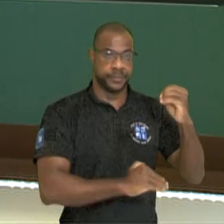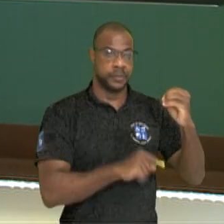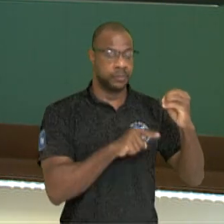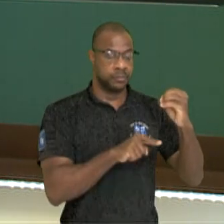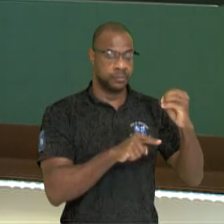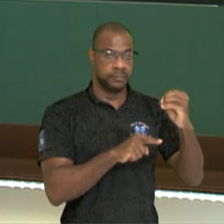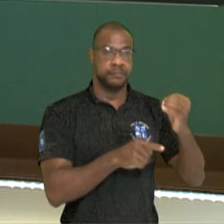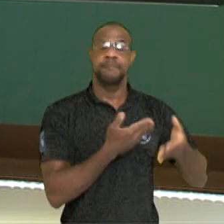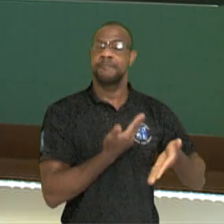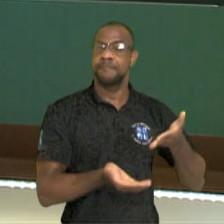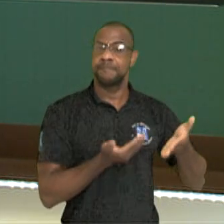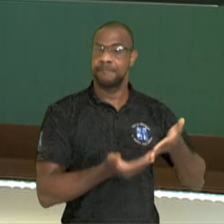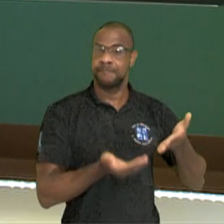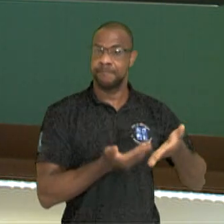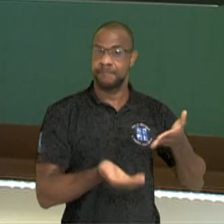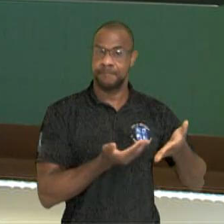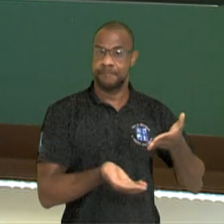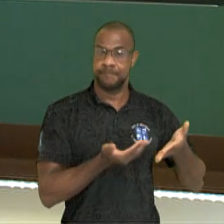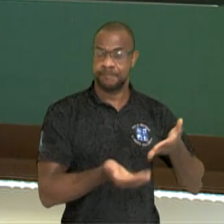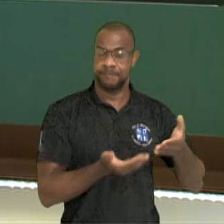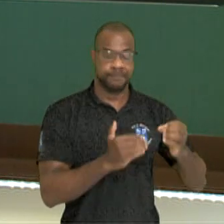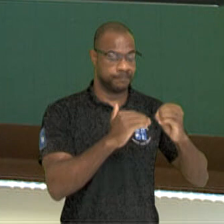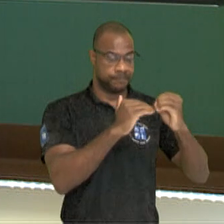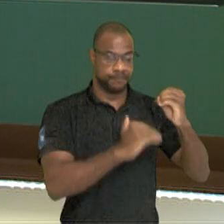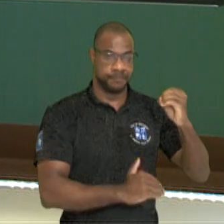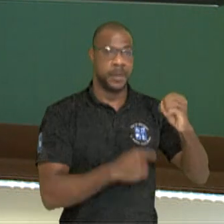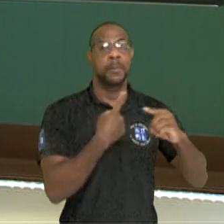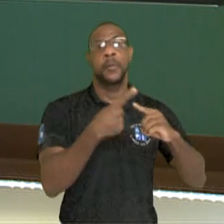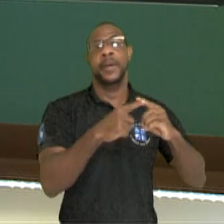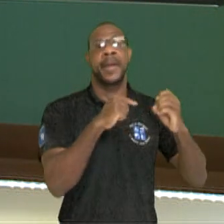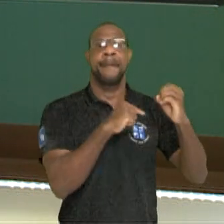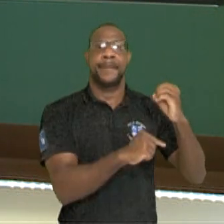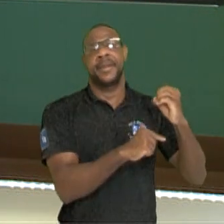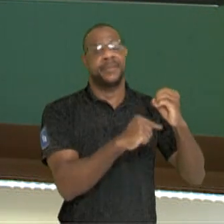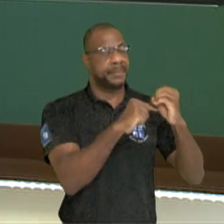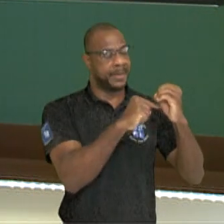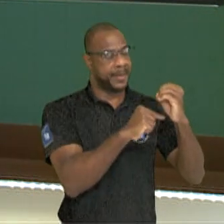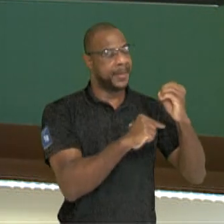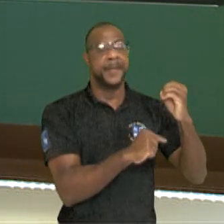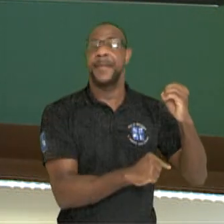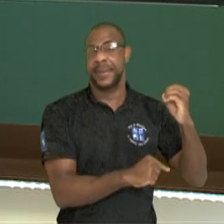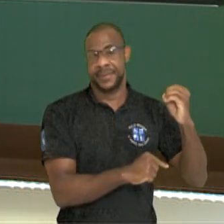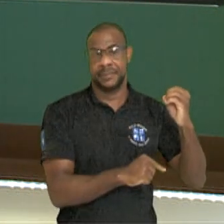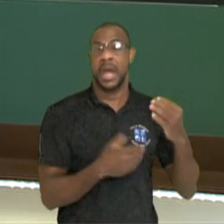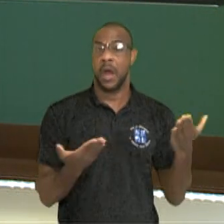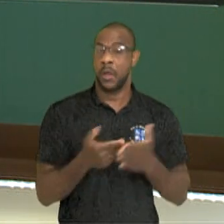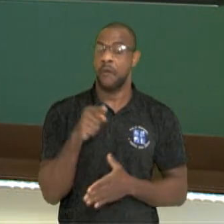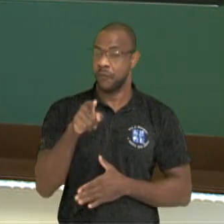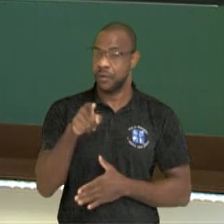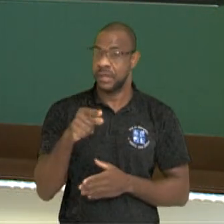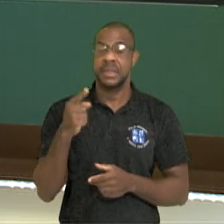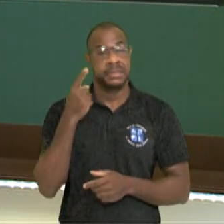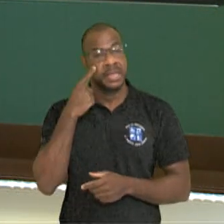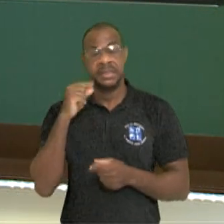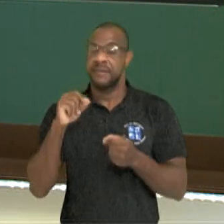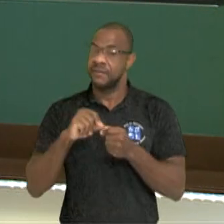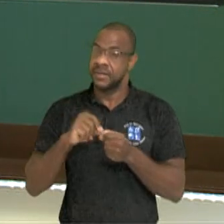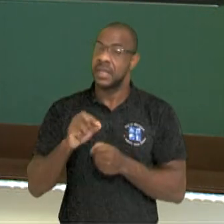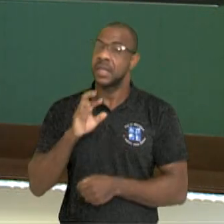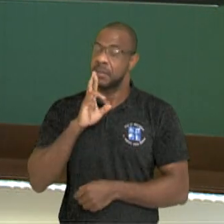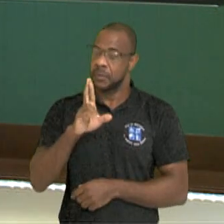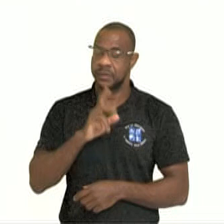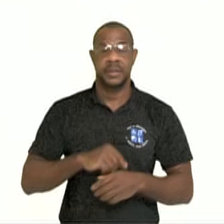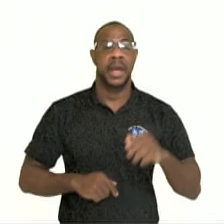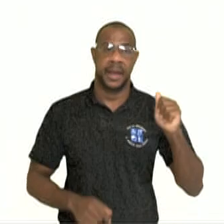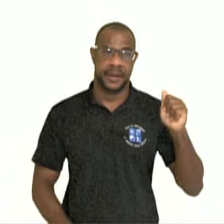zero representam prejuízo, ok? Então agora é com vocês. Respondam.